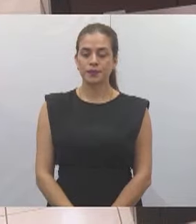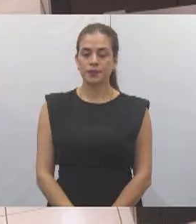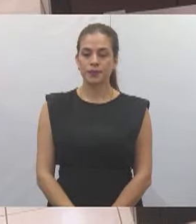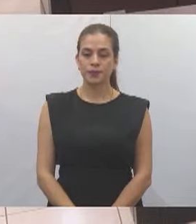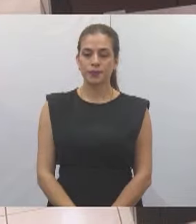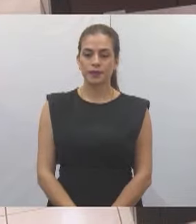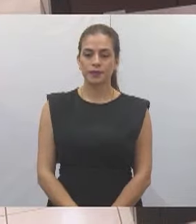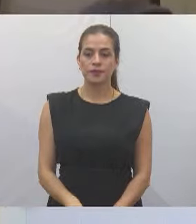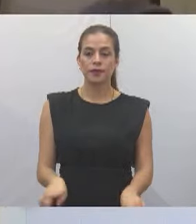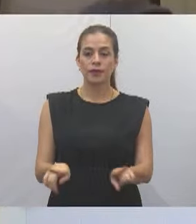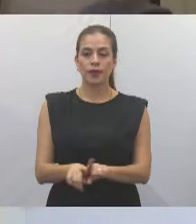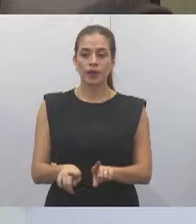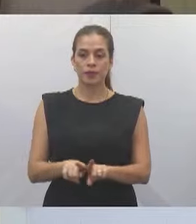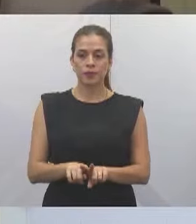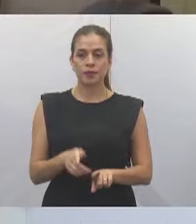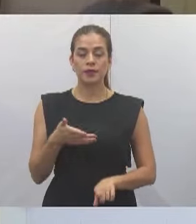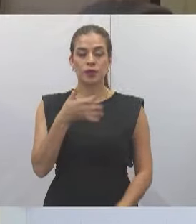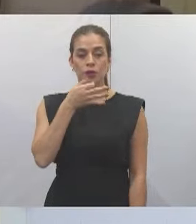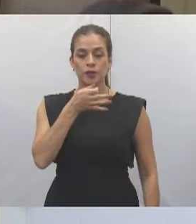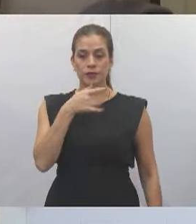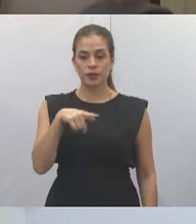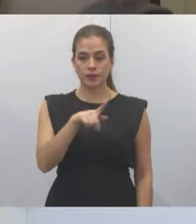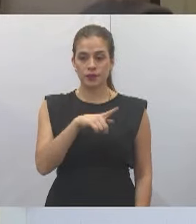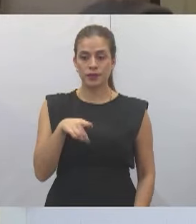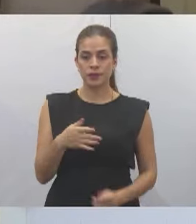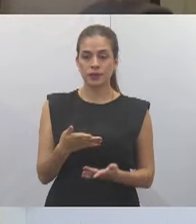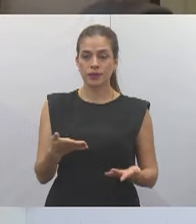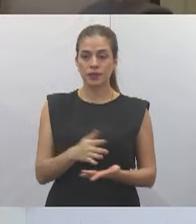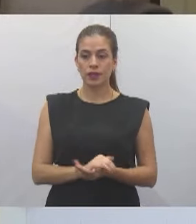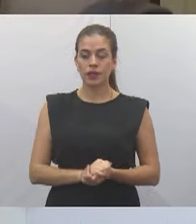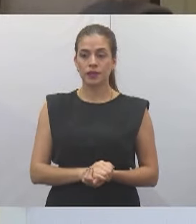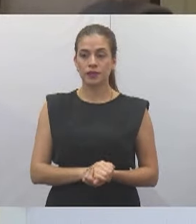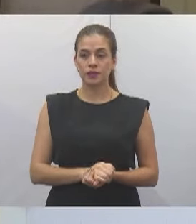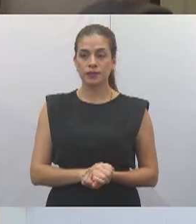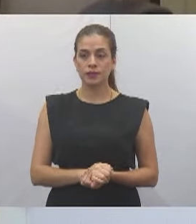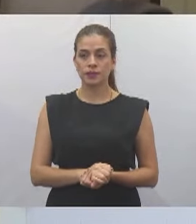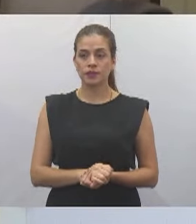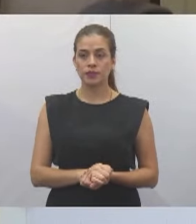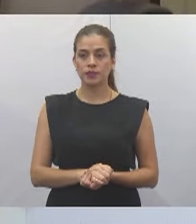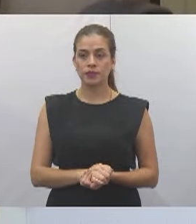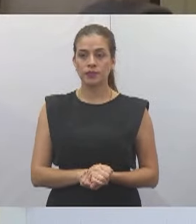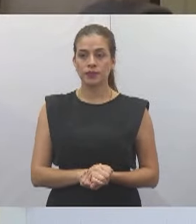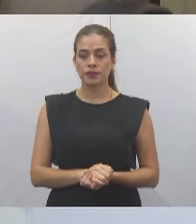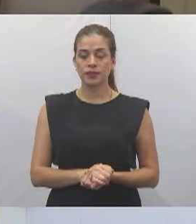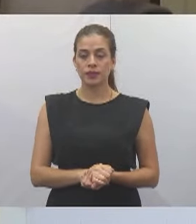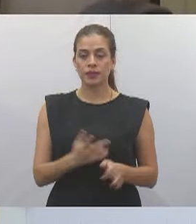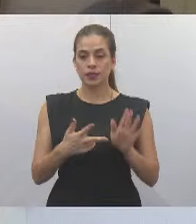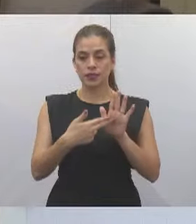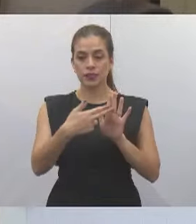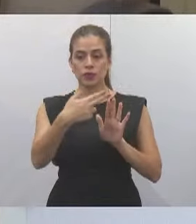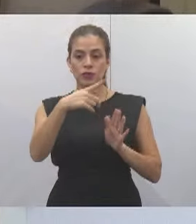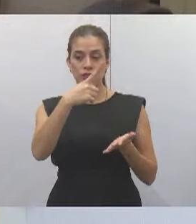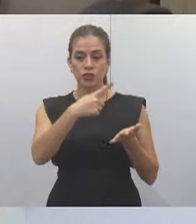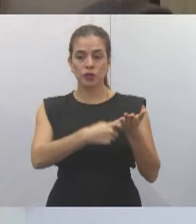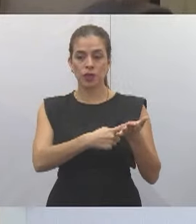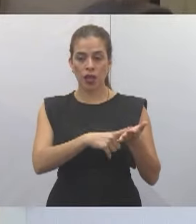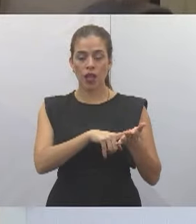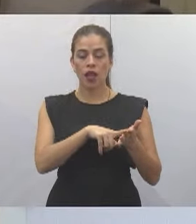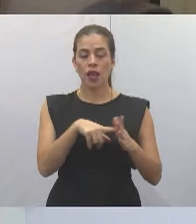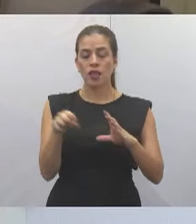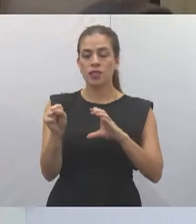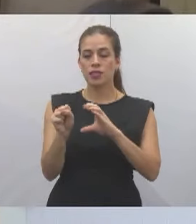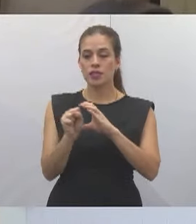Além disso, eu queria fazer um comentário com vocês aqui a respeito das eletivas da Santa Casa, que a